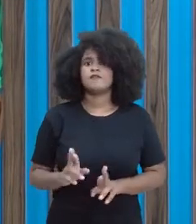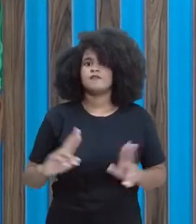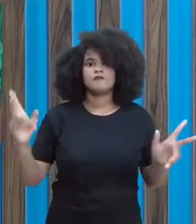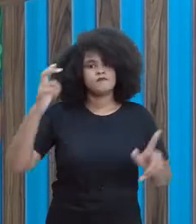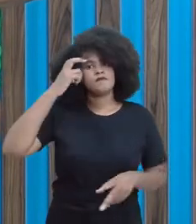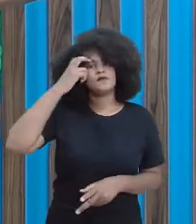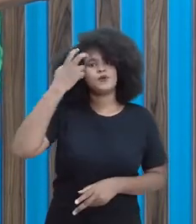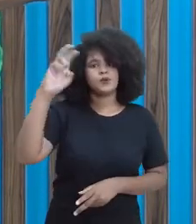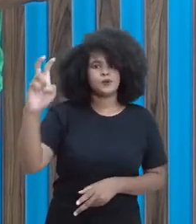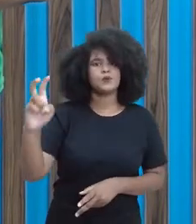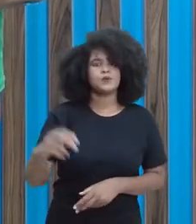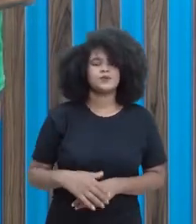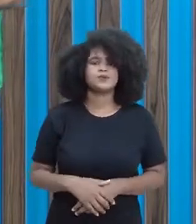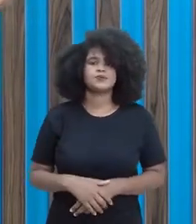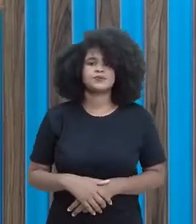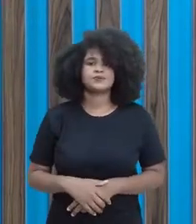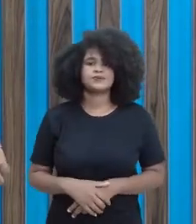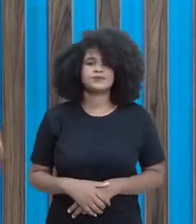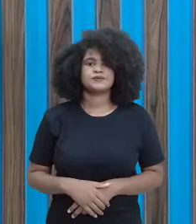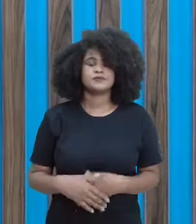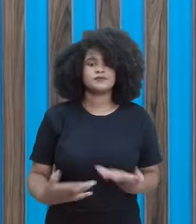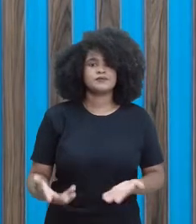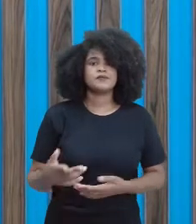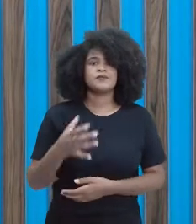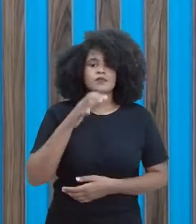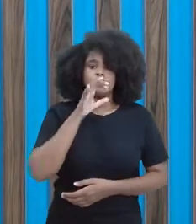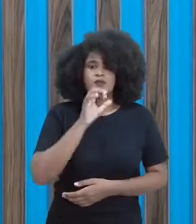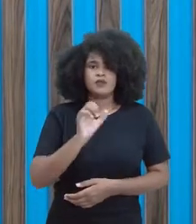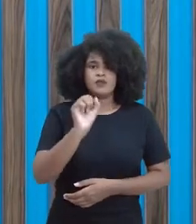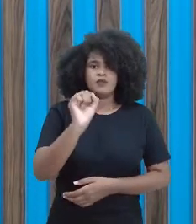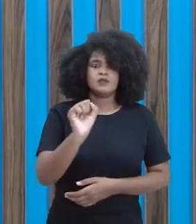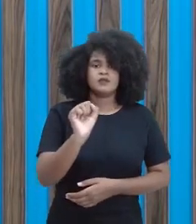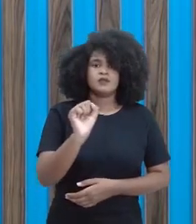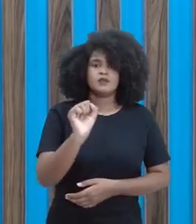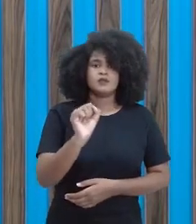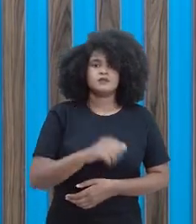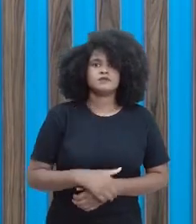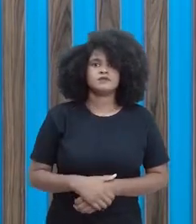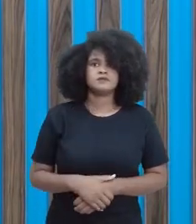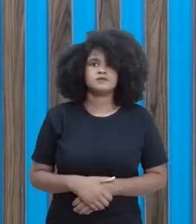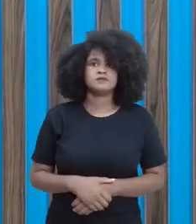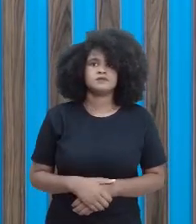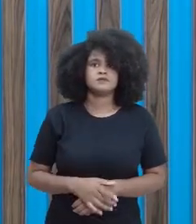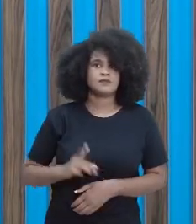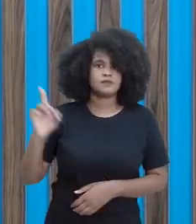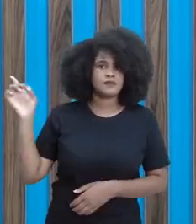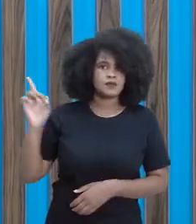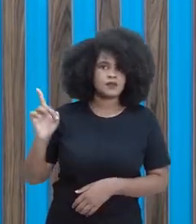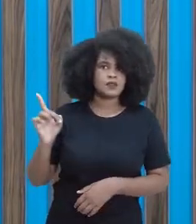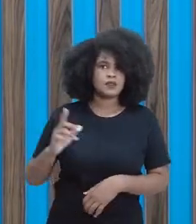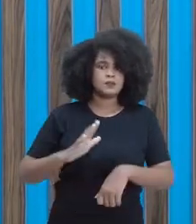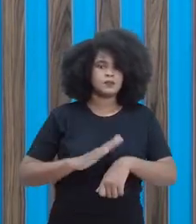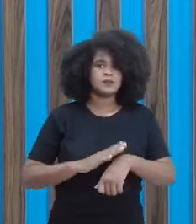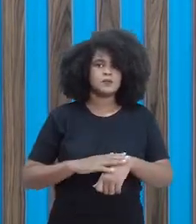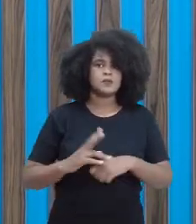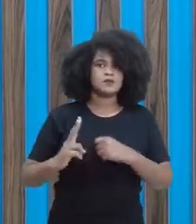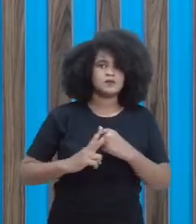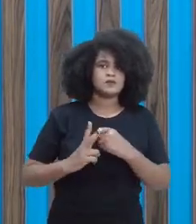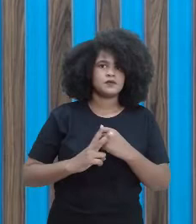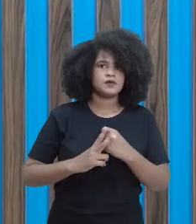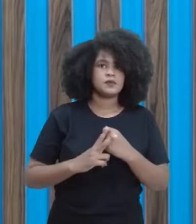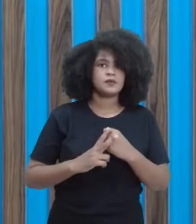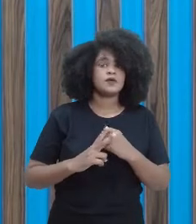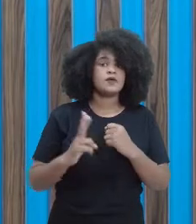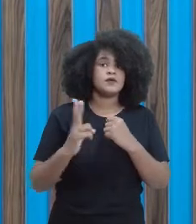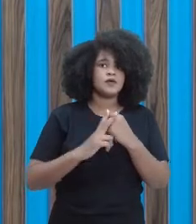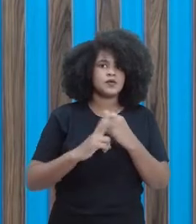grande nesse sentido, né? Então, Freire, né? Nosso tempo verbal aqui, pessoal, aqui é o verbo construir. Então,